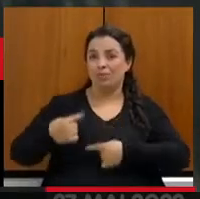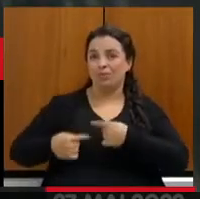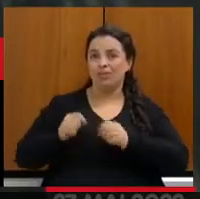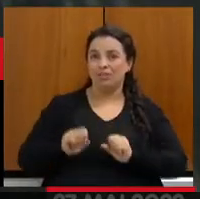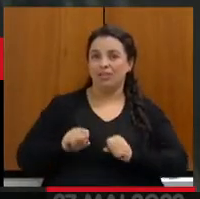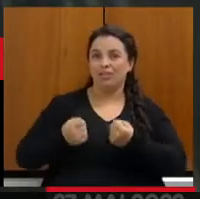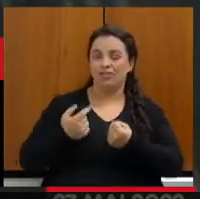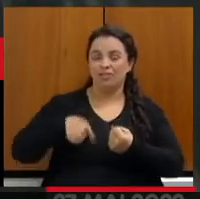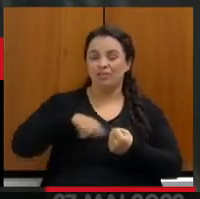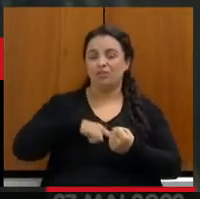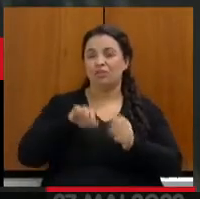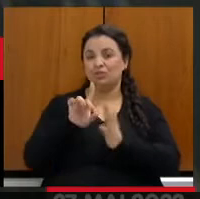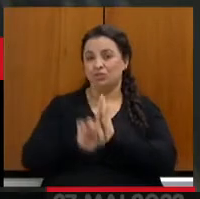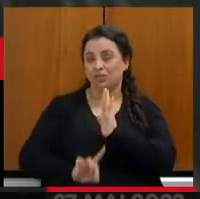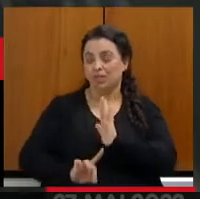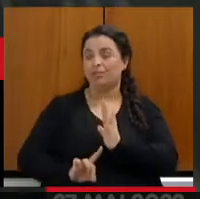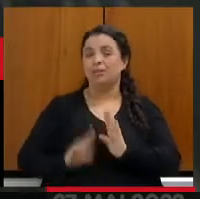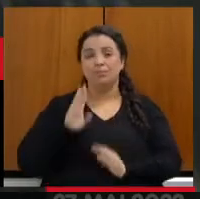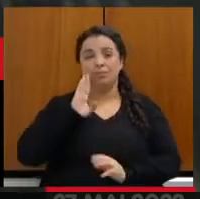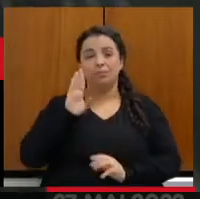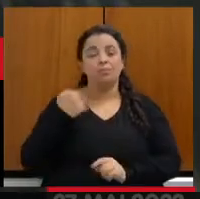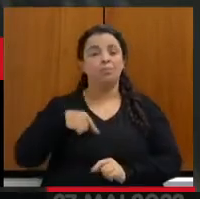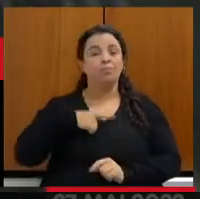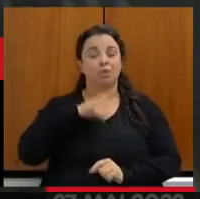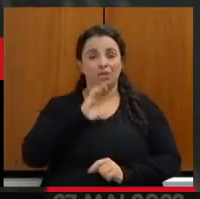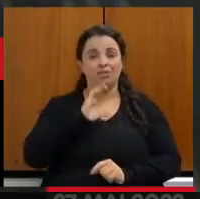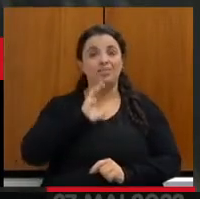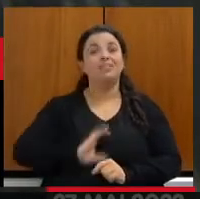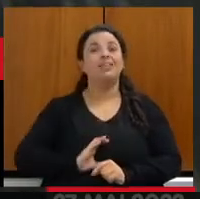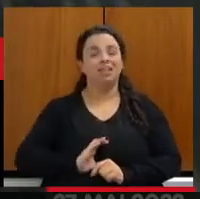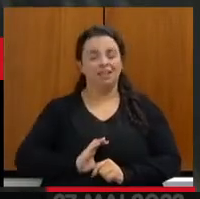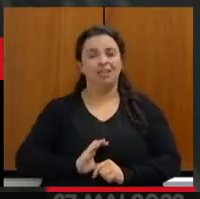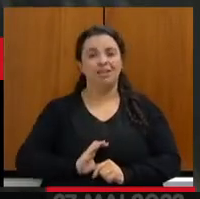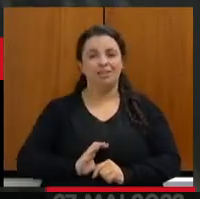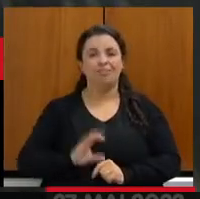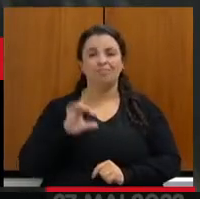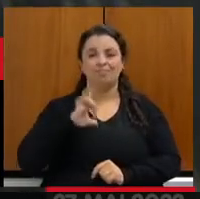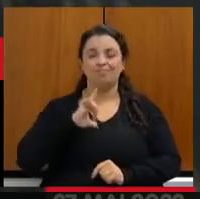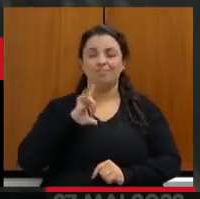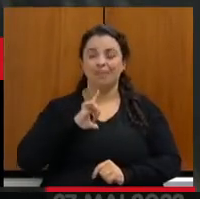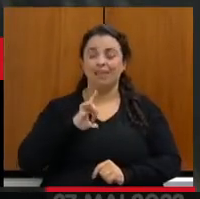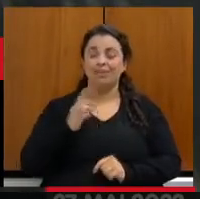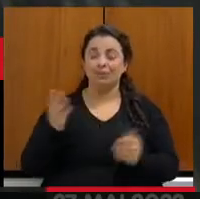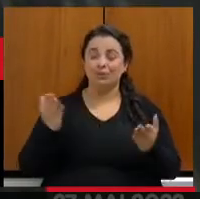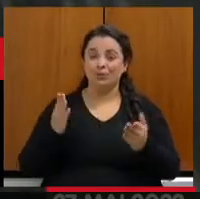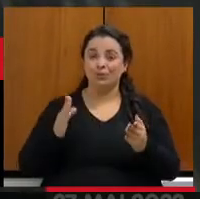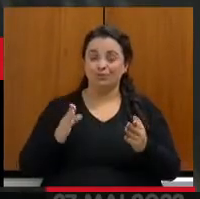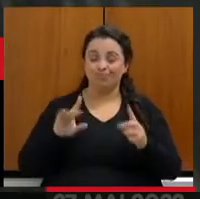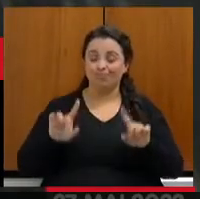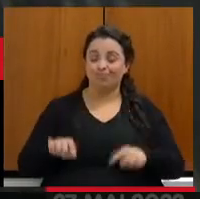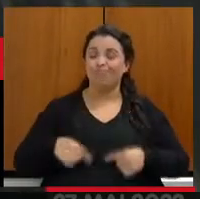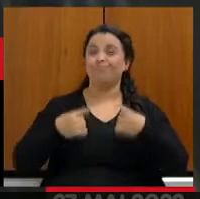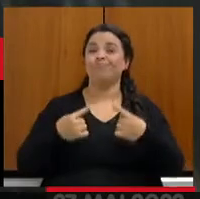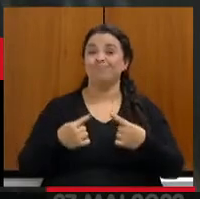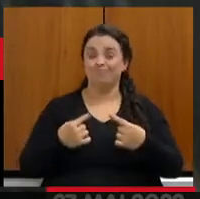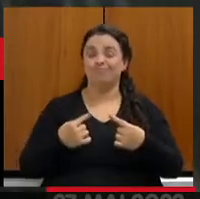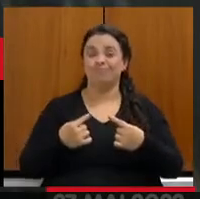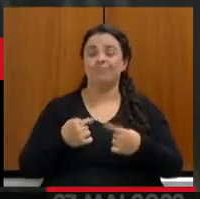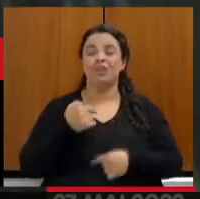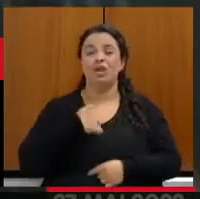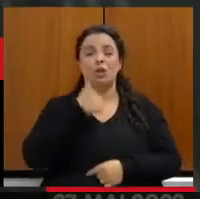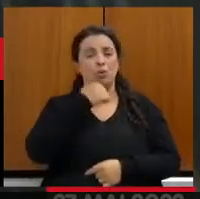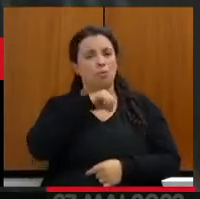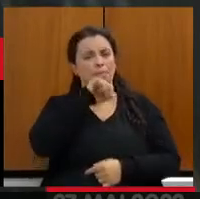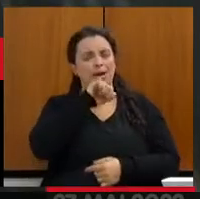dos nossos direitos e principalmente da nossa cidadania que tem momentos passados desafiador como